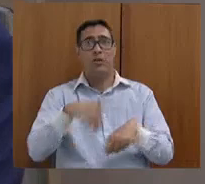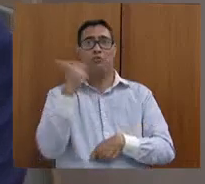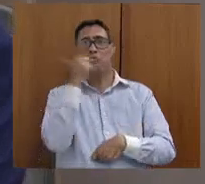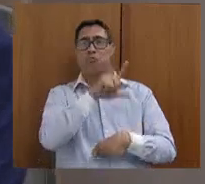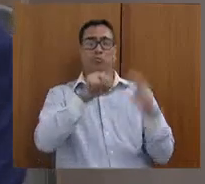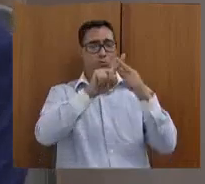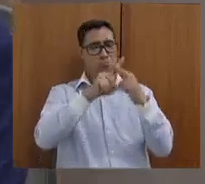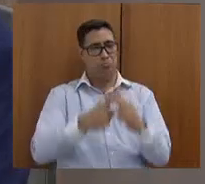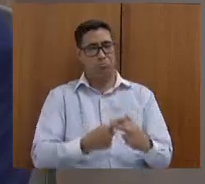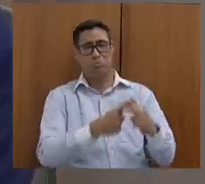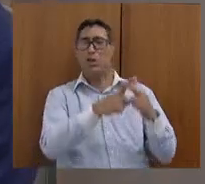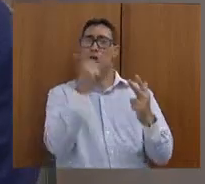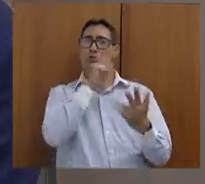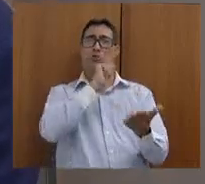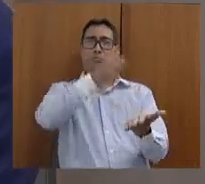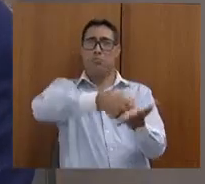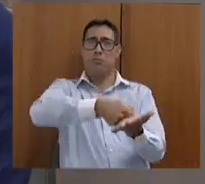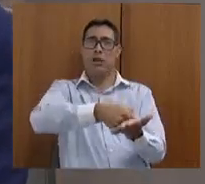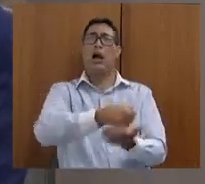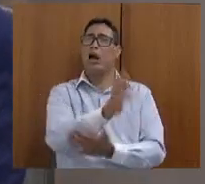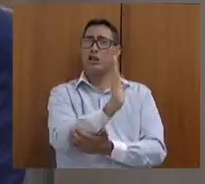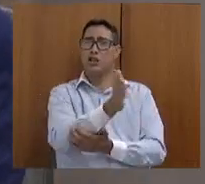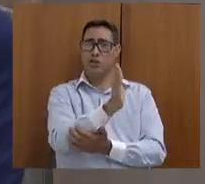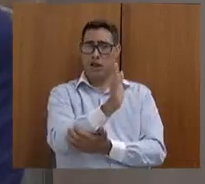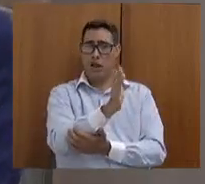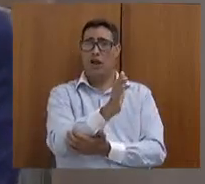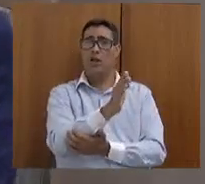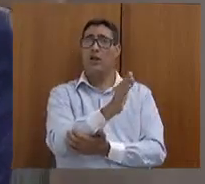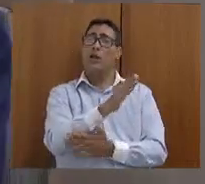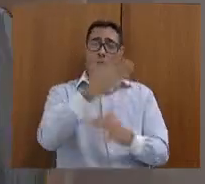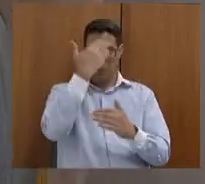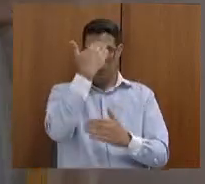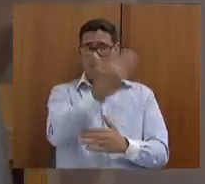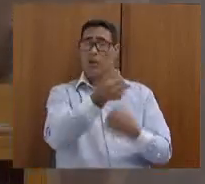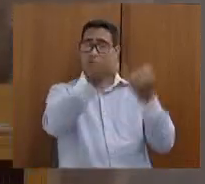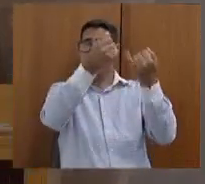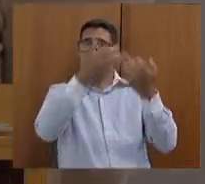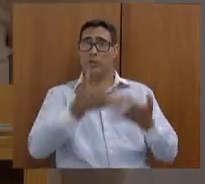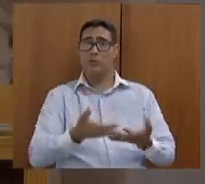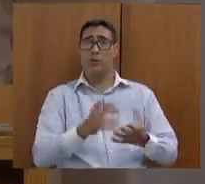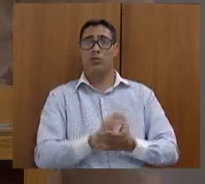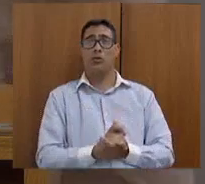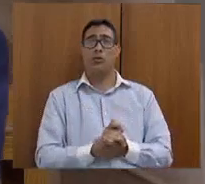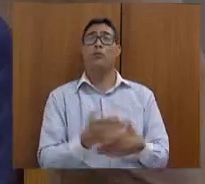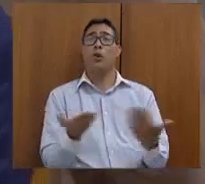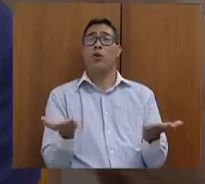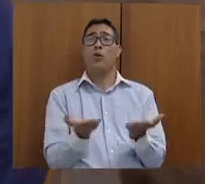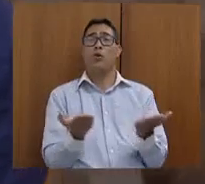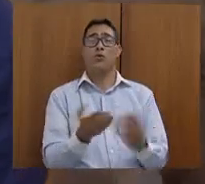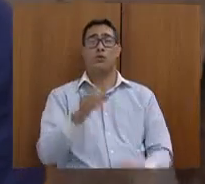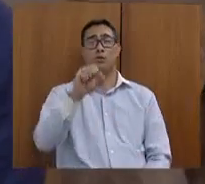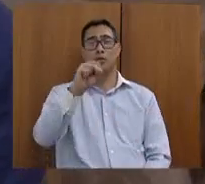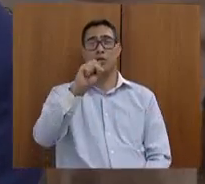reajustamos pagamento em dia viu Deputado Darling agradeço as palavras hoje no Censo escolar referente a água